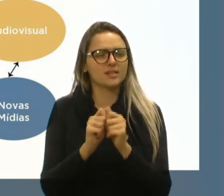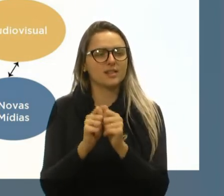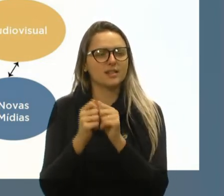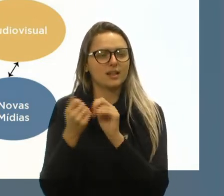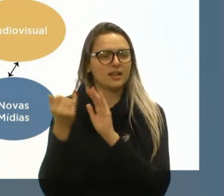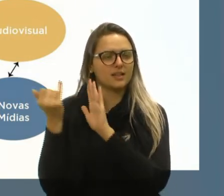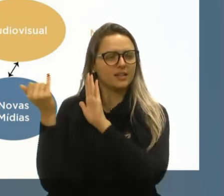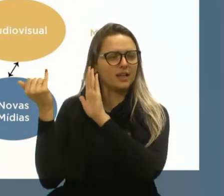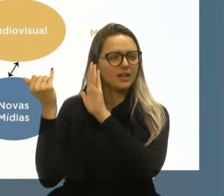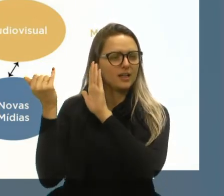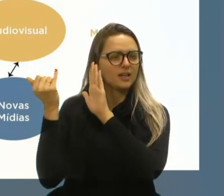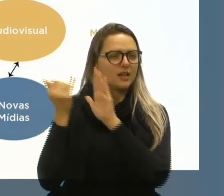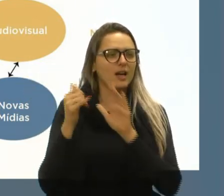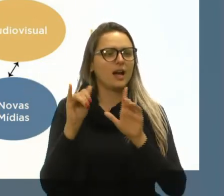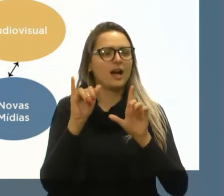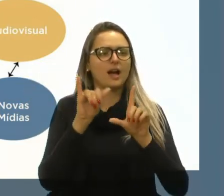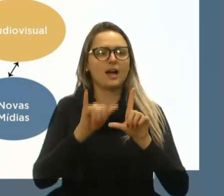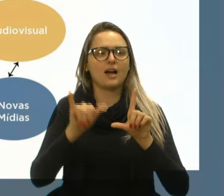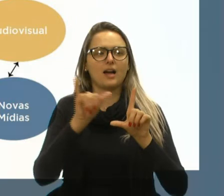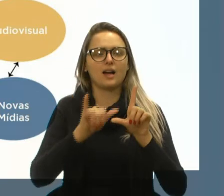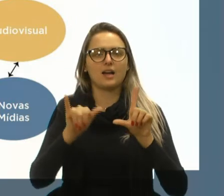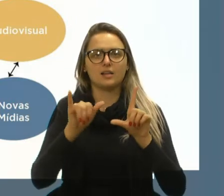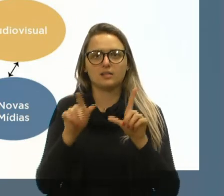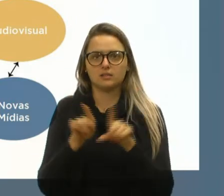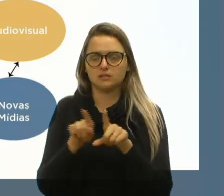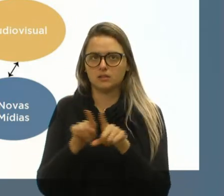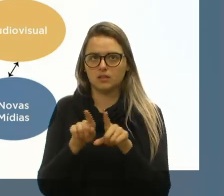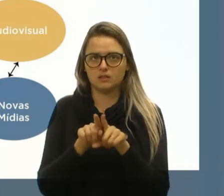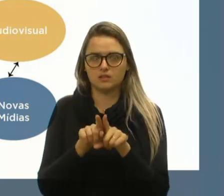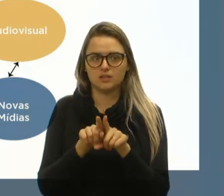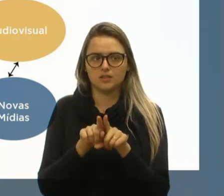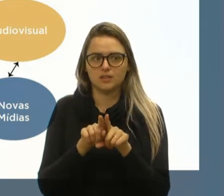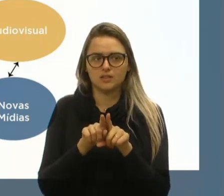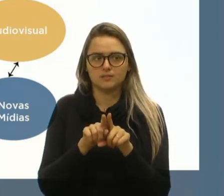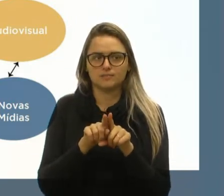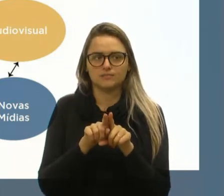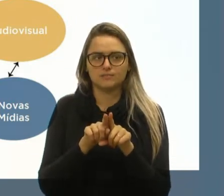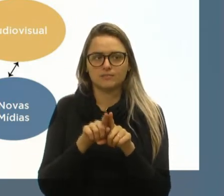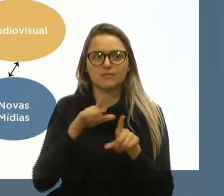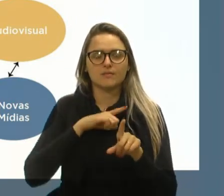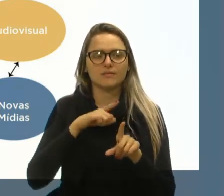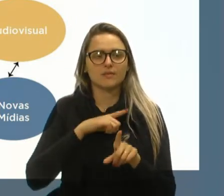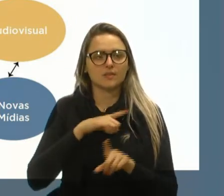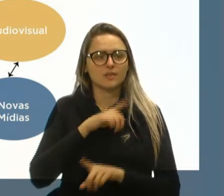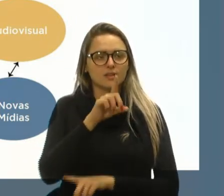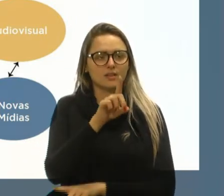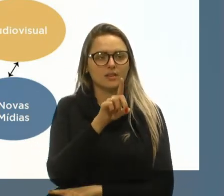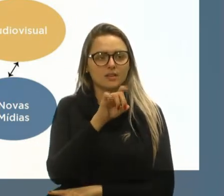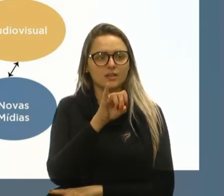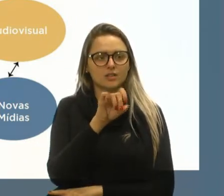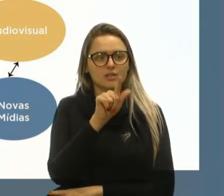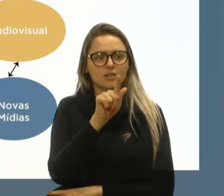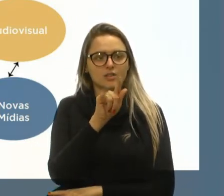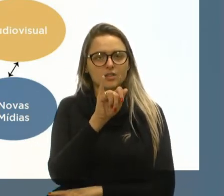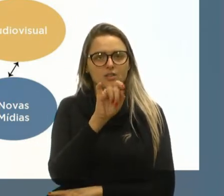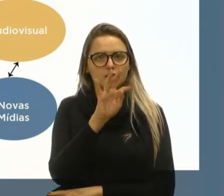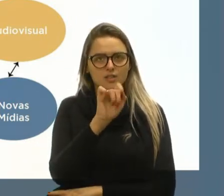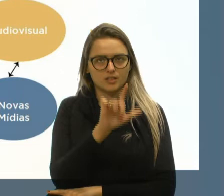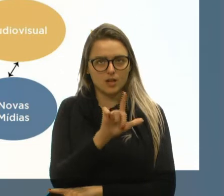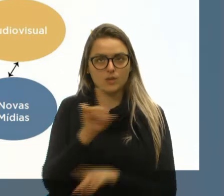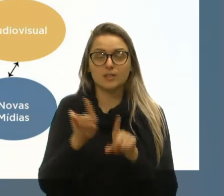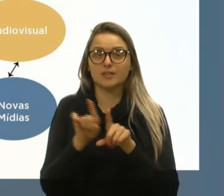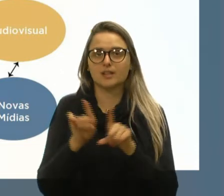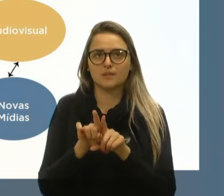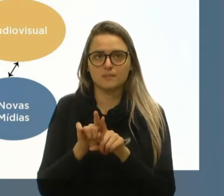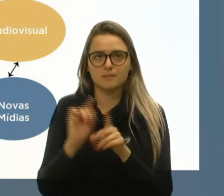impressas, tão crítico agora que está esse setor devido às mídias digitais, mas isso também gera recursos para o